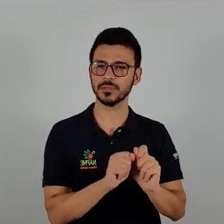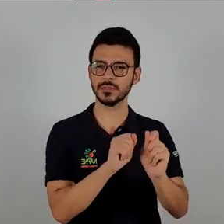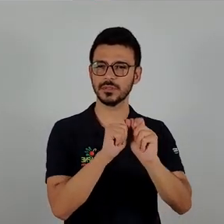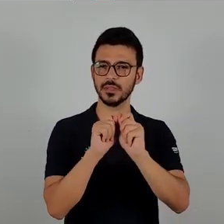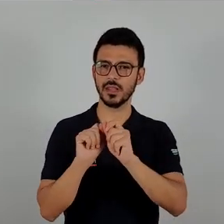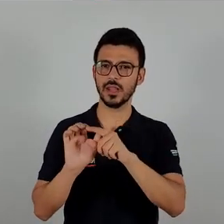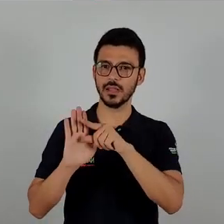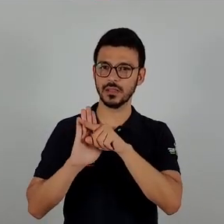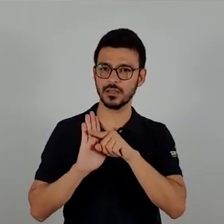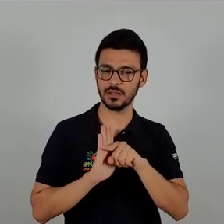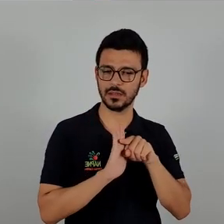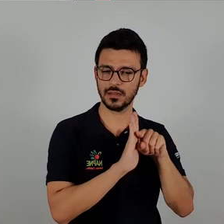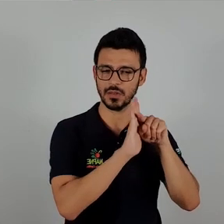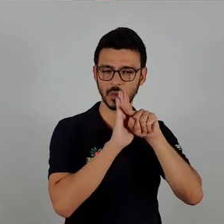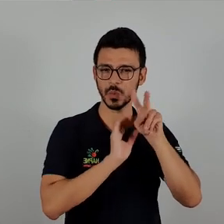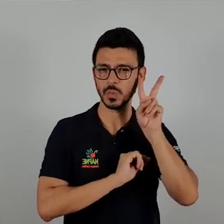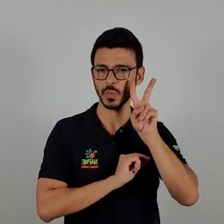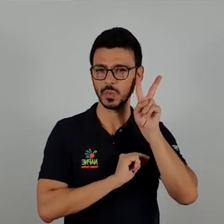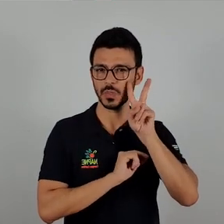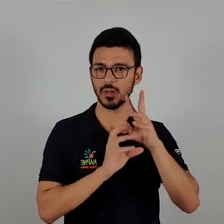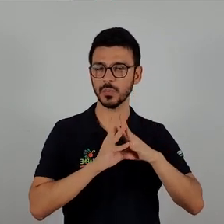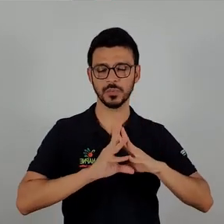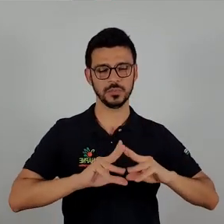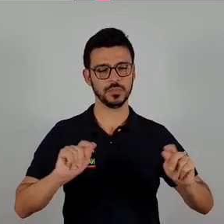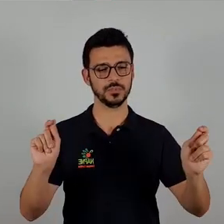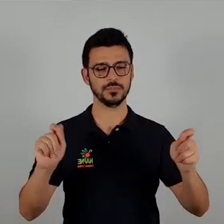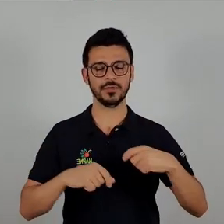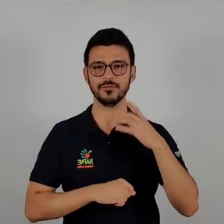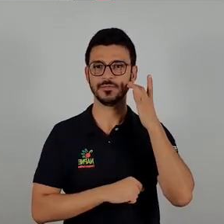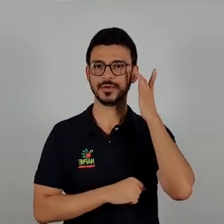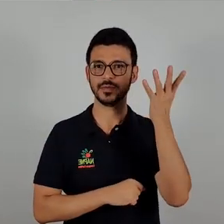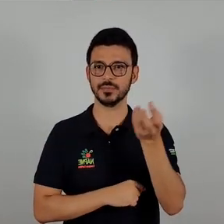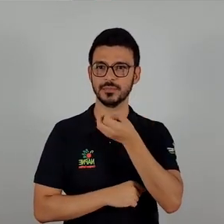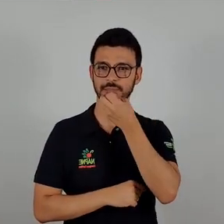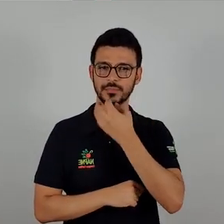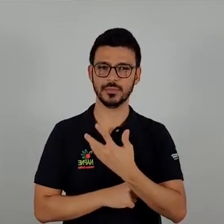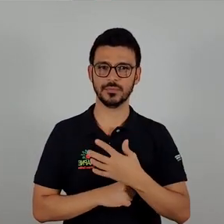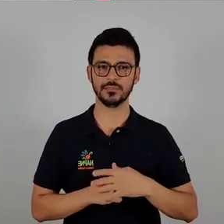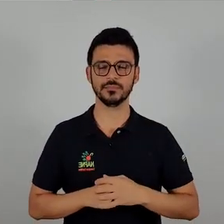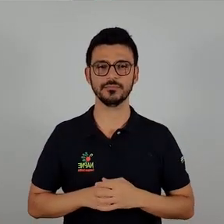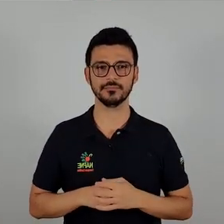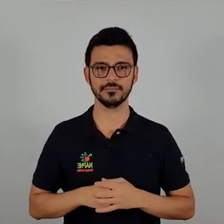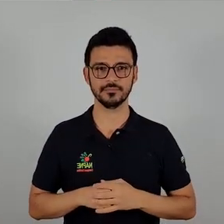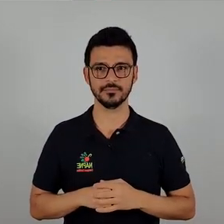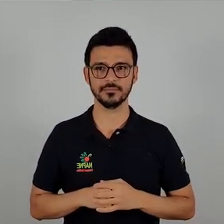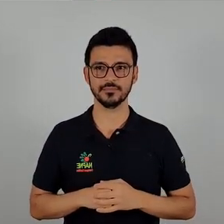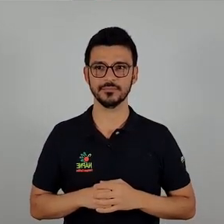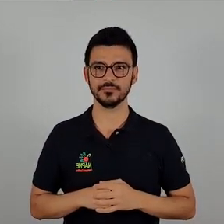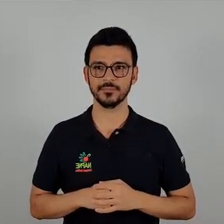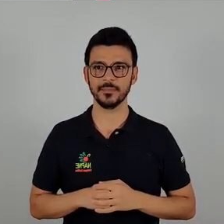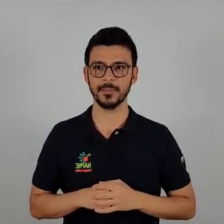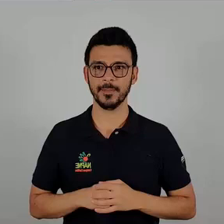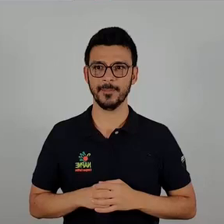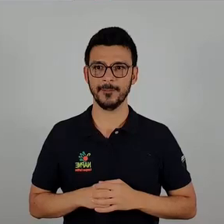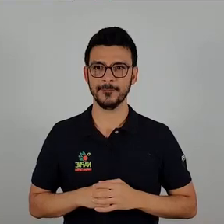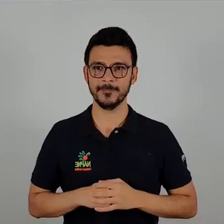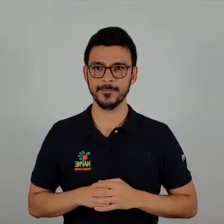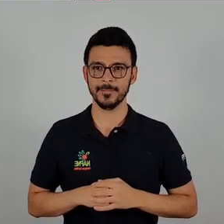Então os meridianos aí para vocês verem. Tá aí a gente, né, os humanos. Muitos pontos.